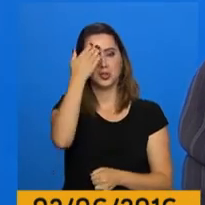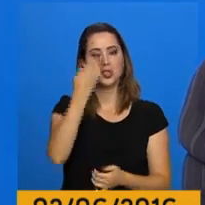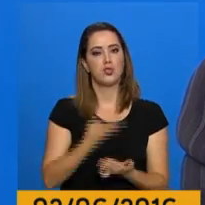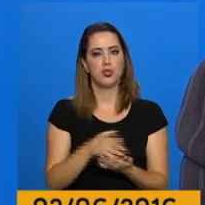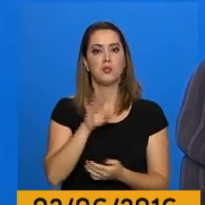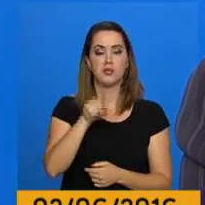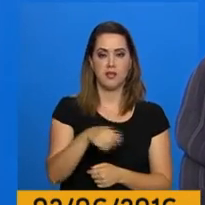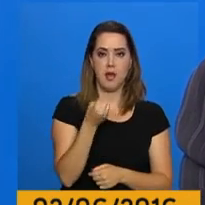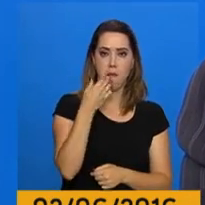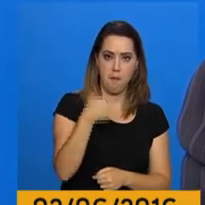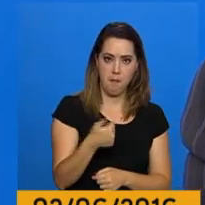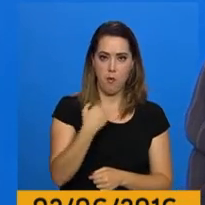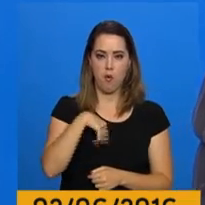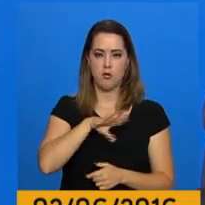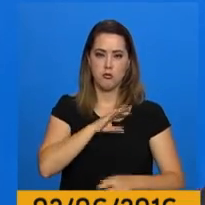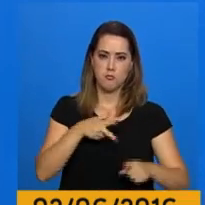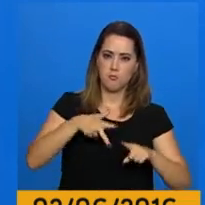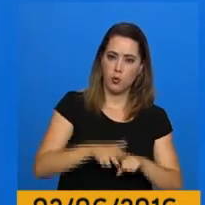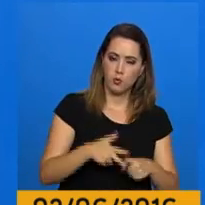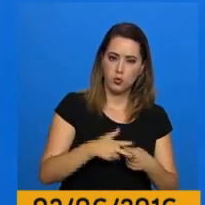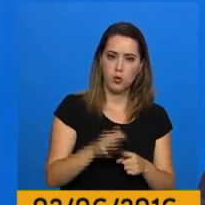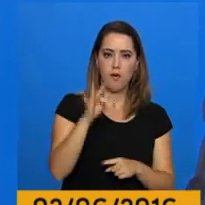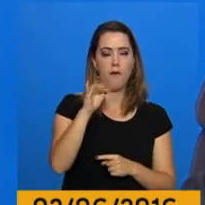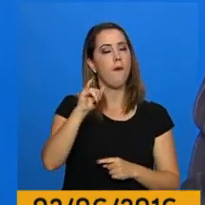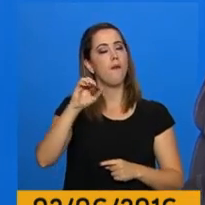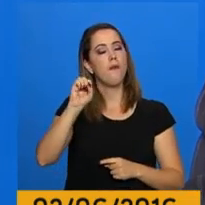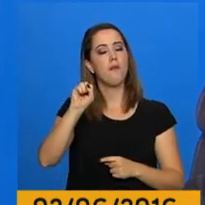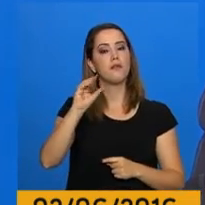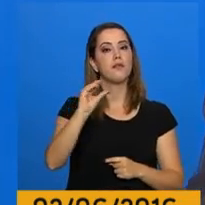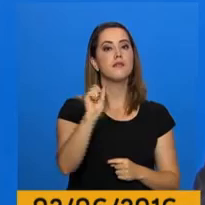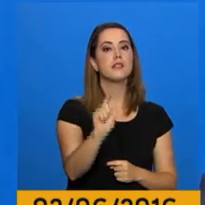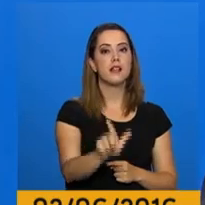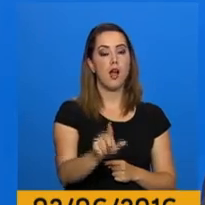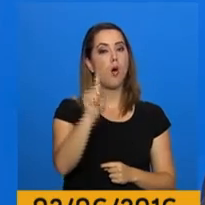o nosso processo de ajuste fiscal, isto é, vantajoso para a sociedade